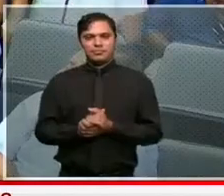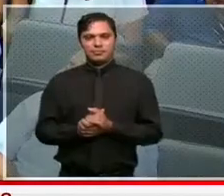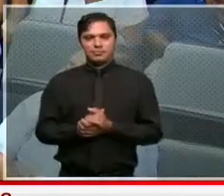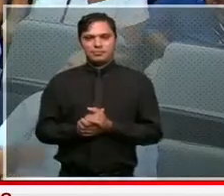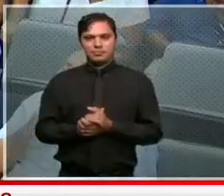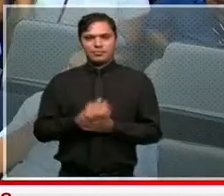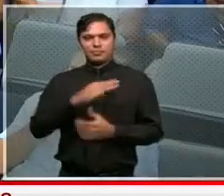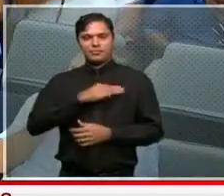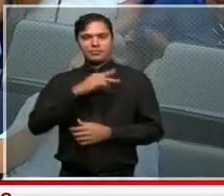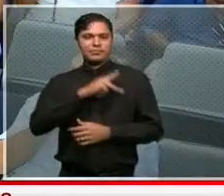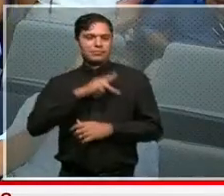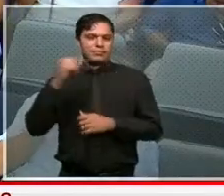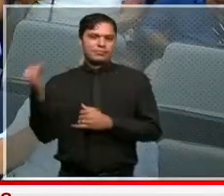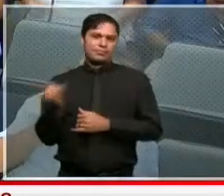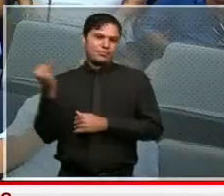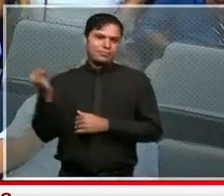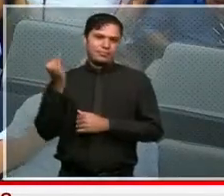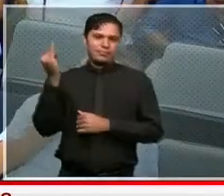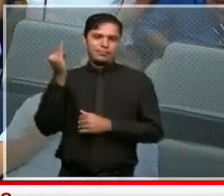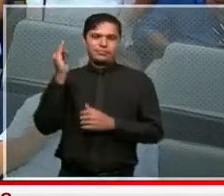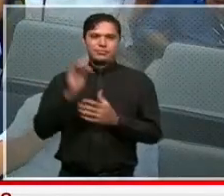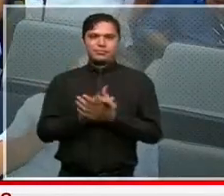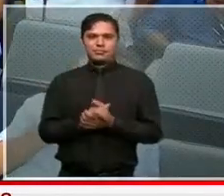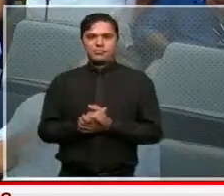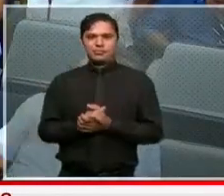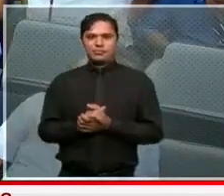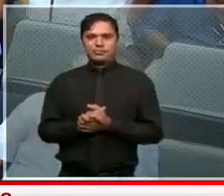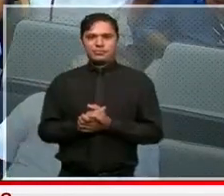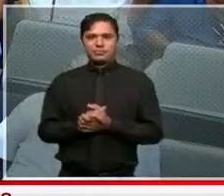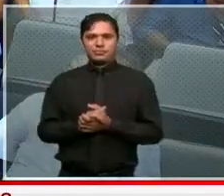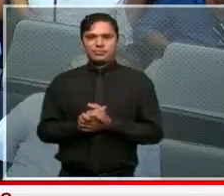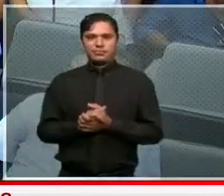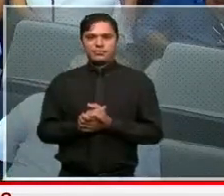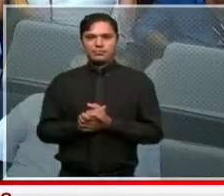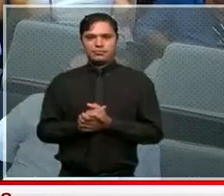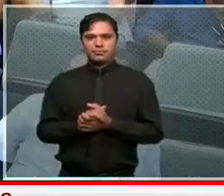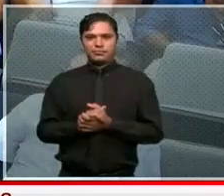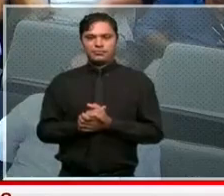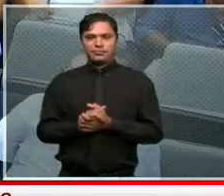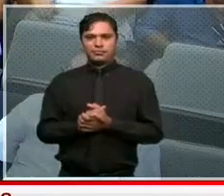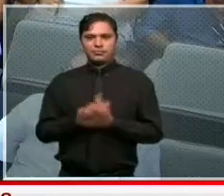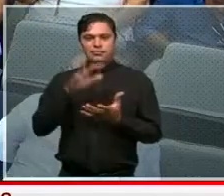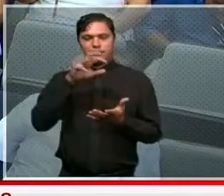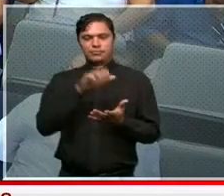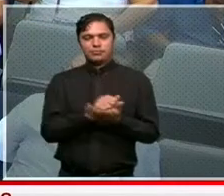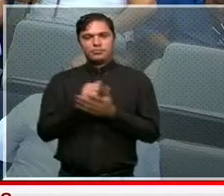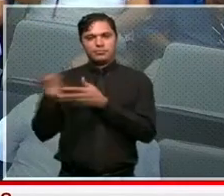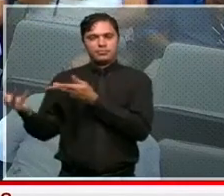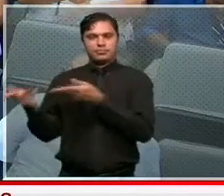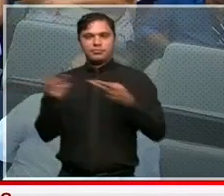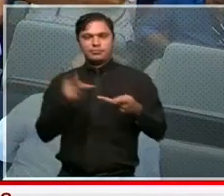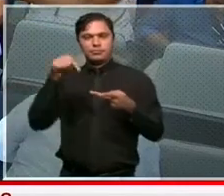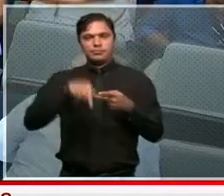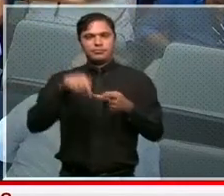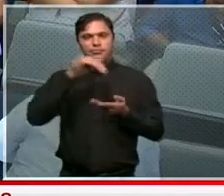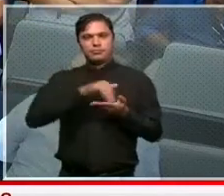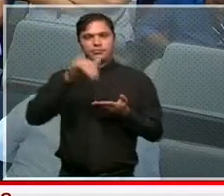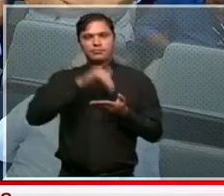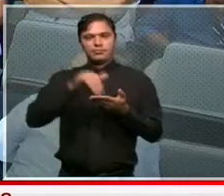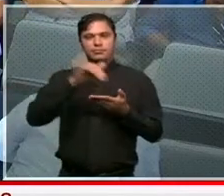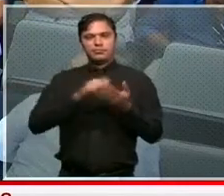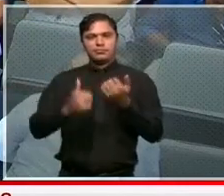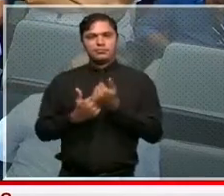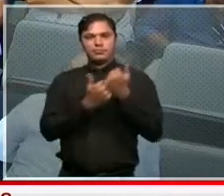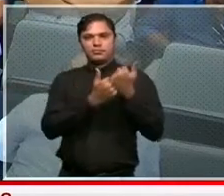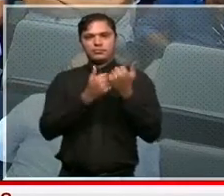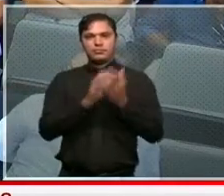ministério público é muito importante registrar a chegada do secretário de junto